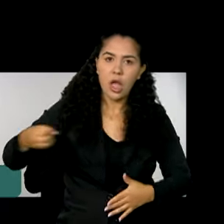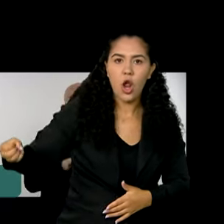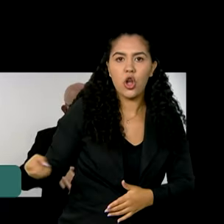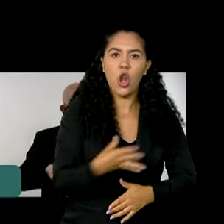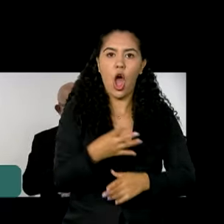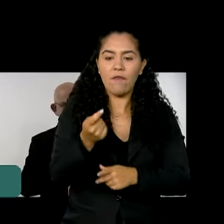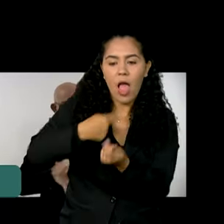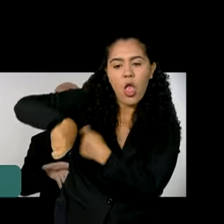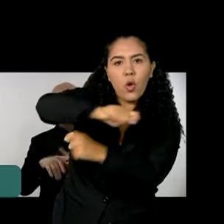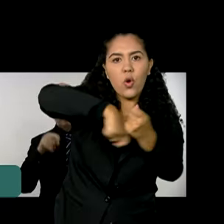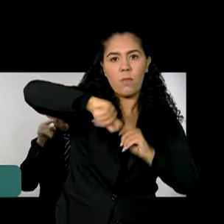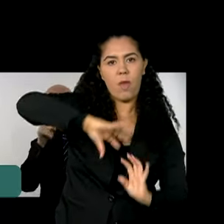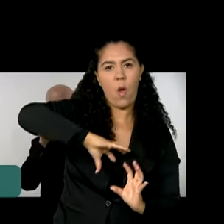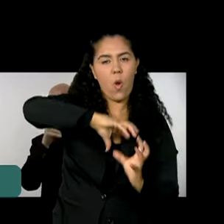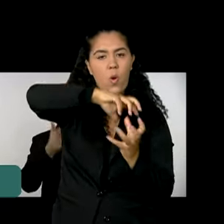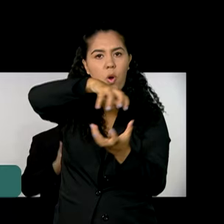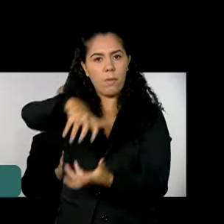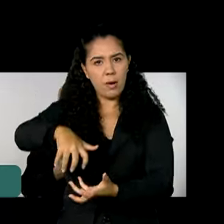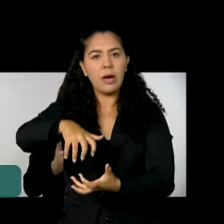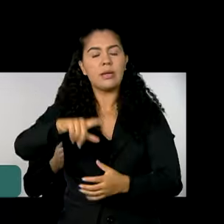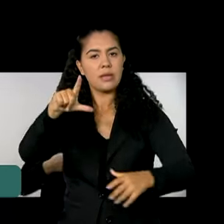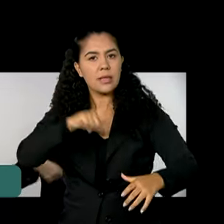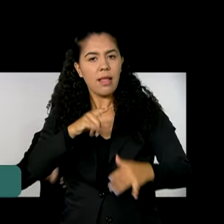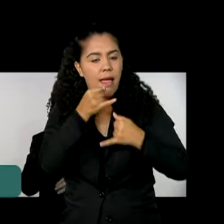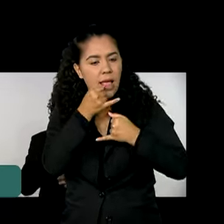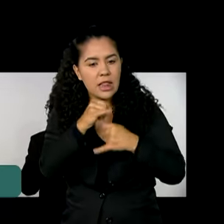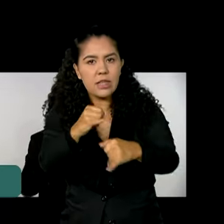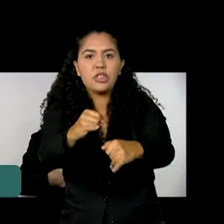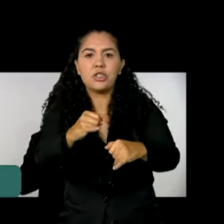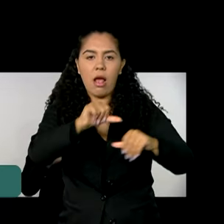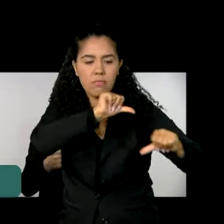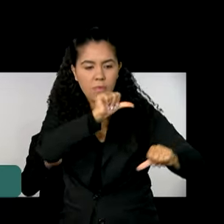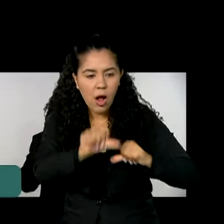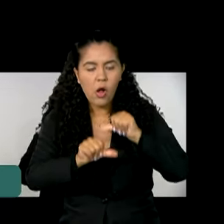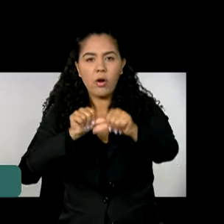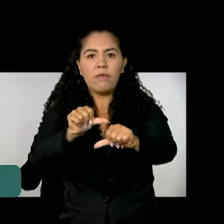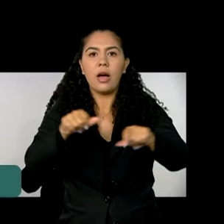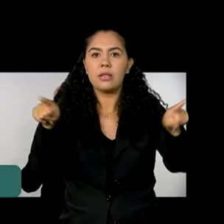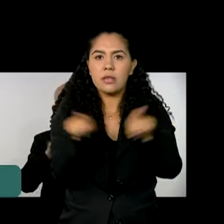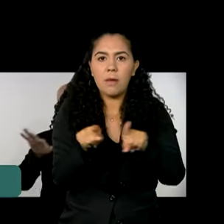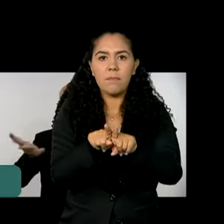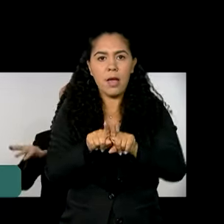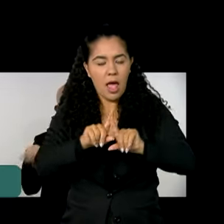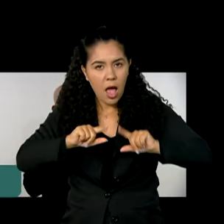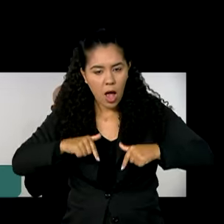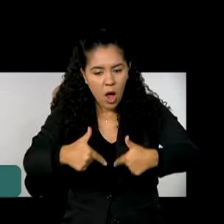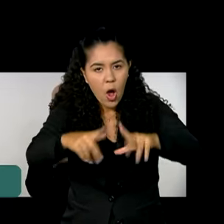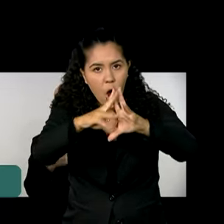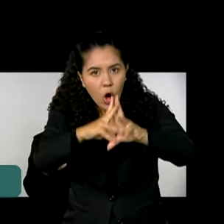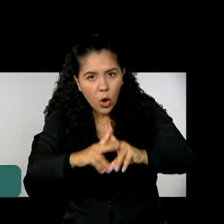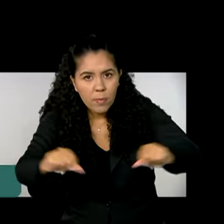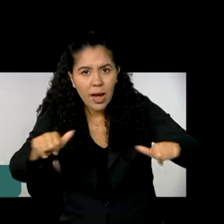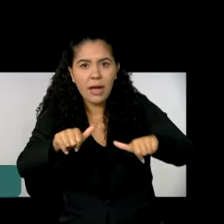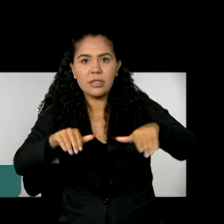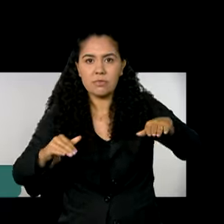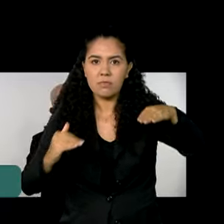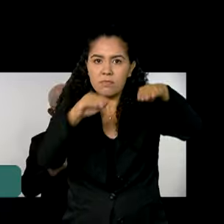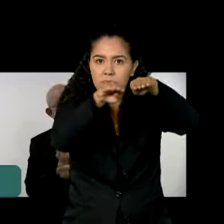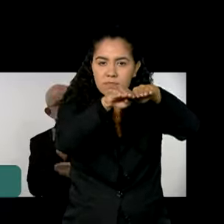economia global com energias renováveis, combate à desigualdade e